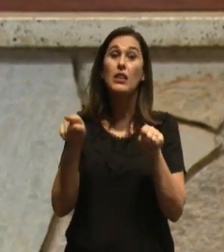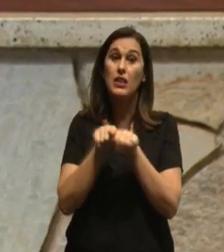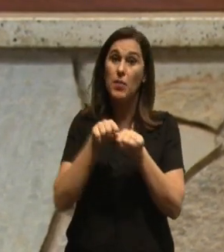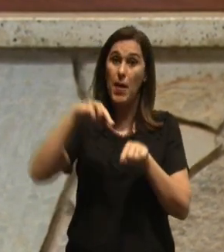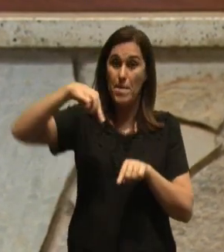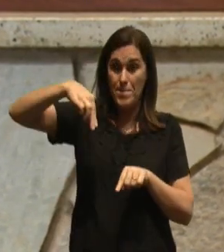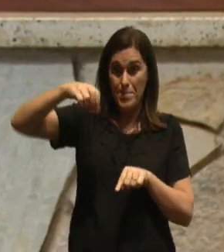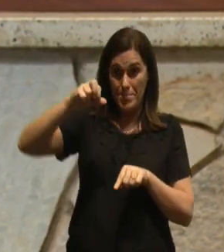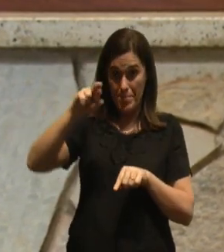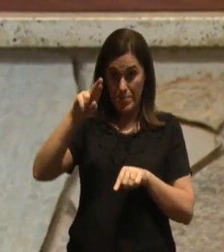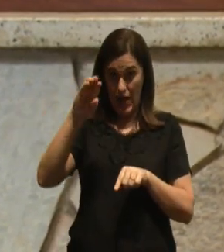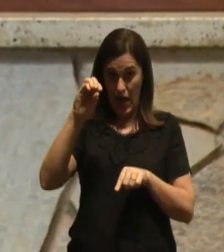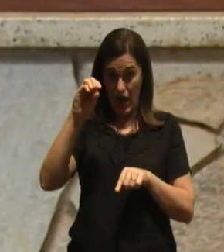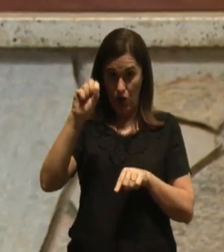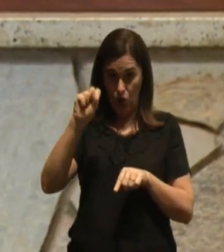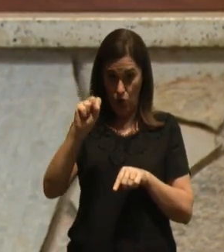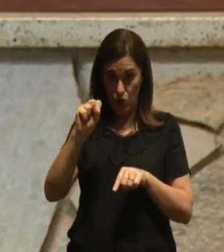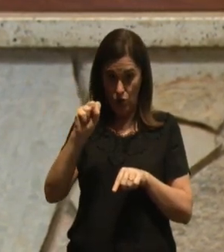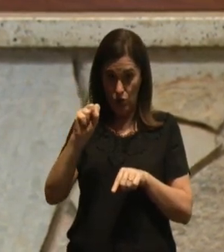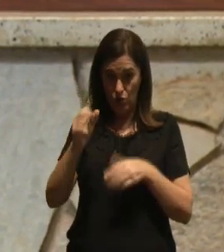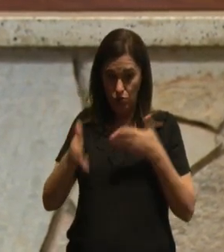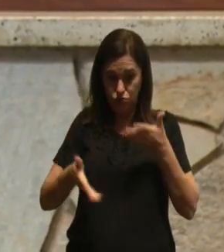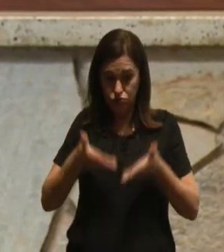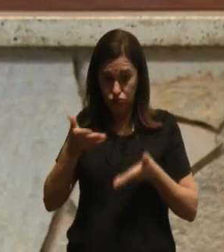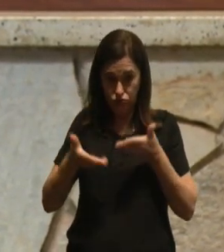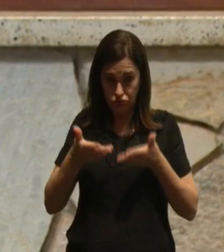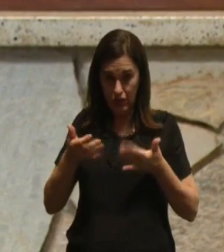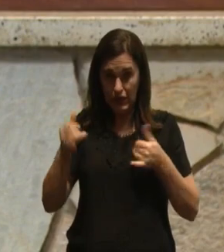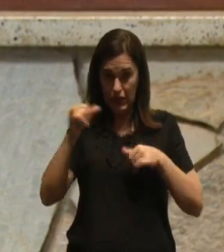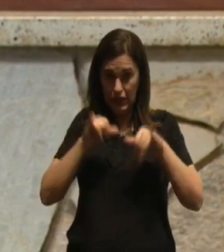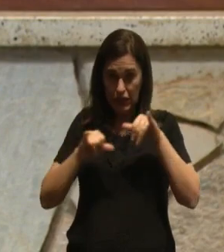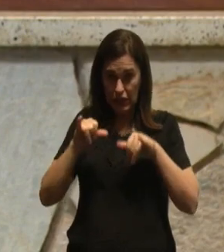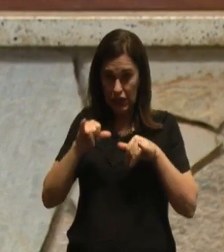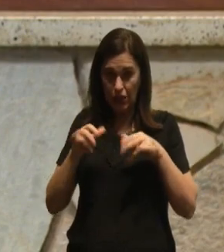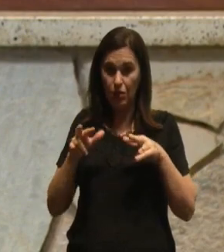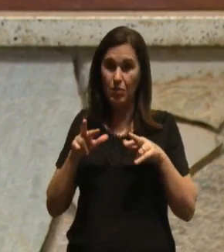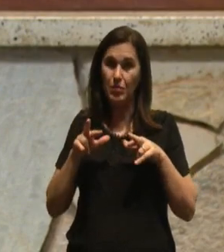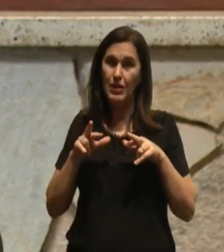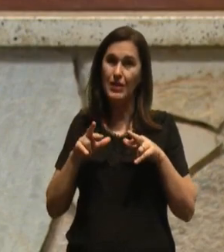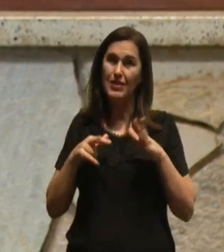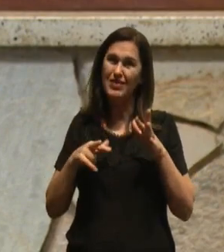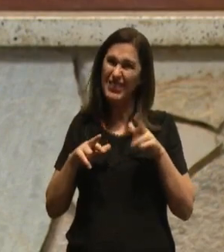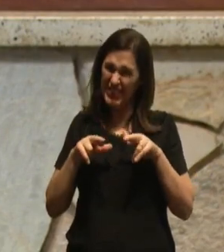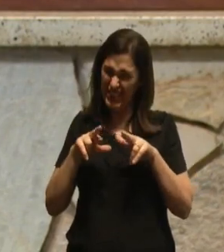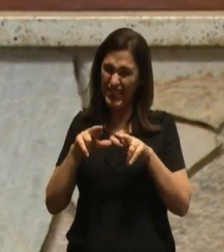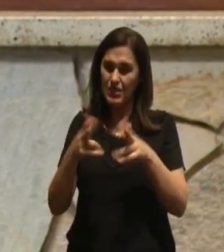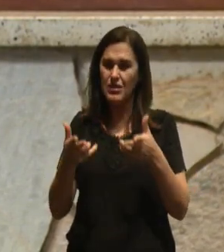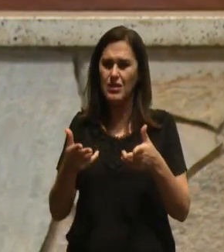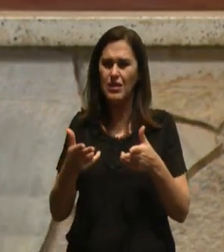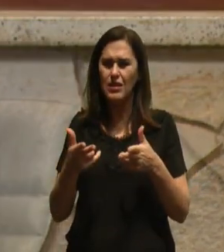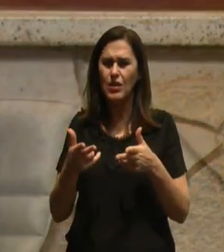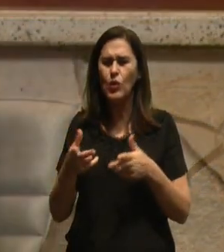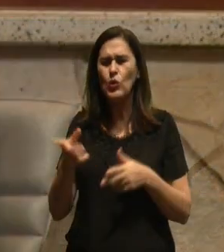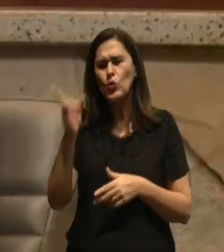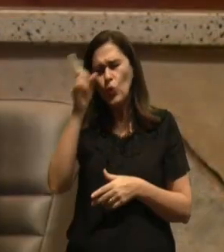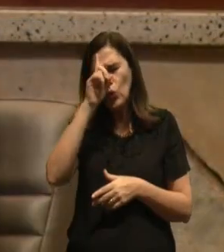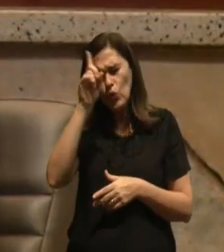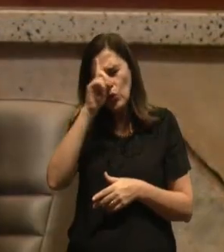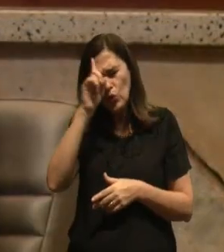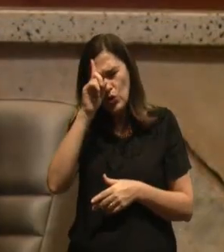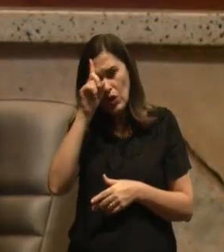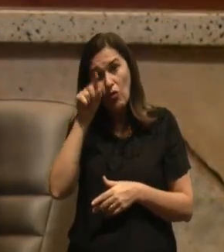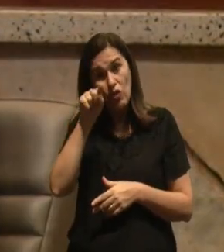Crescer, ele está fazendo um trabalho de quimioterapia, mas pela manhã, todos os dias. Irmão, você que está na sua casa, saiba